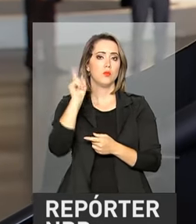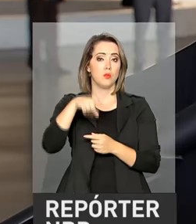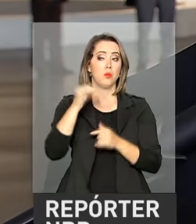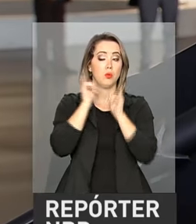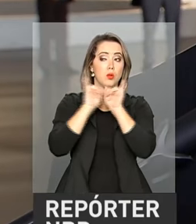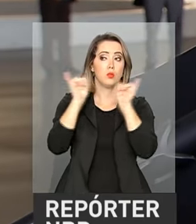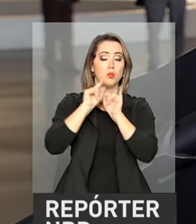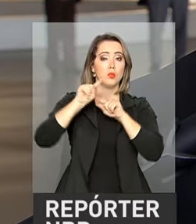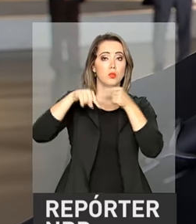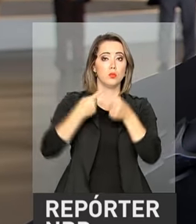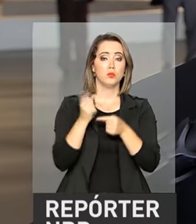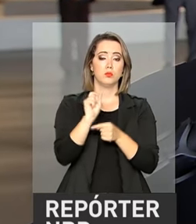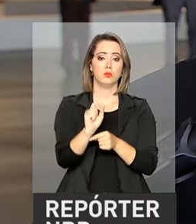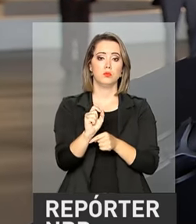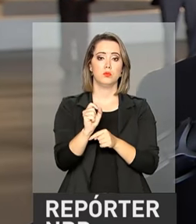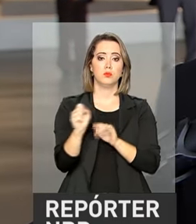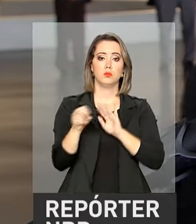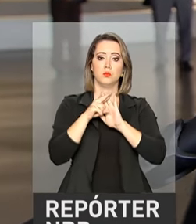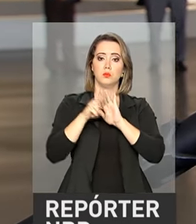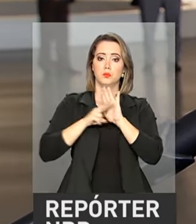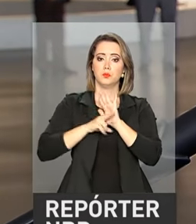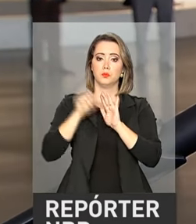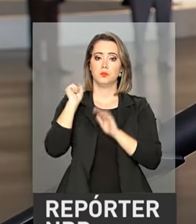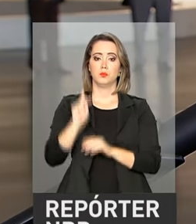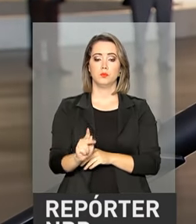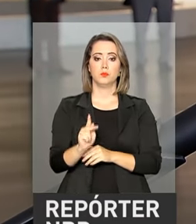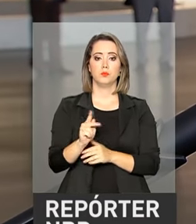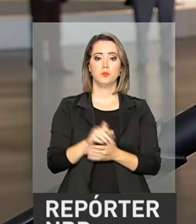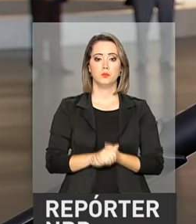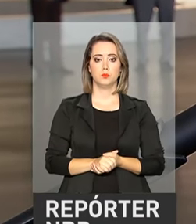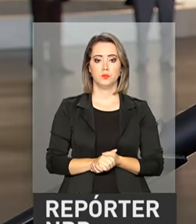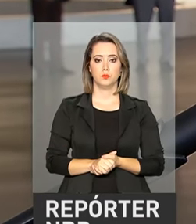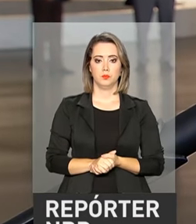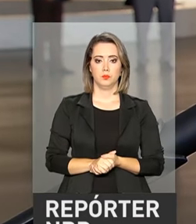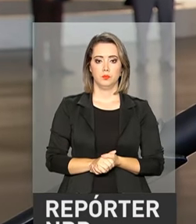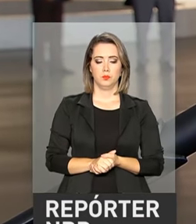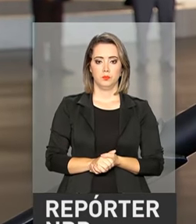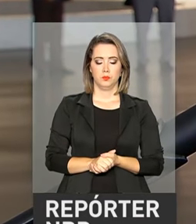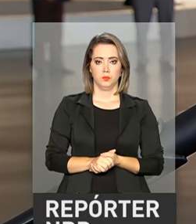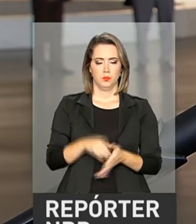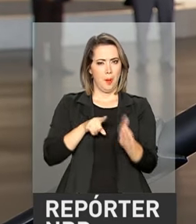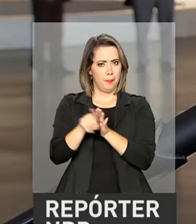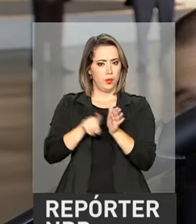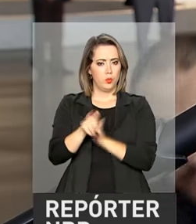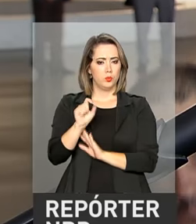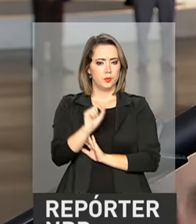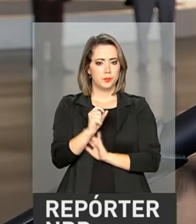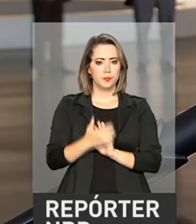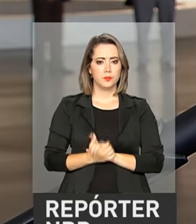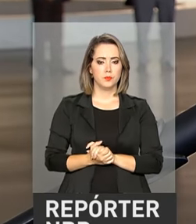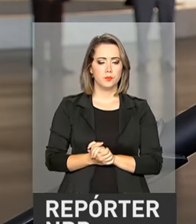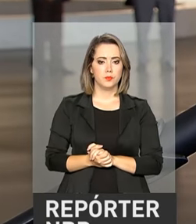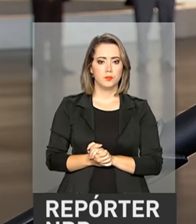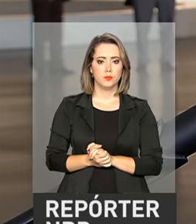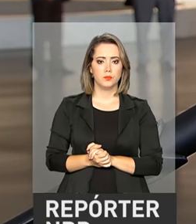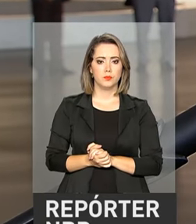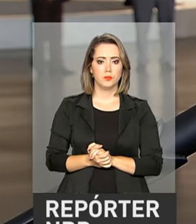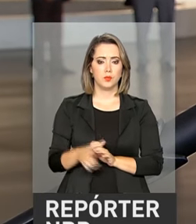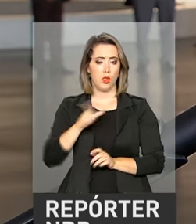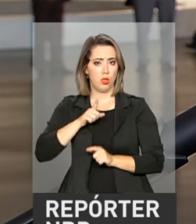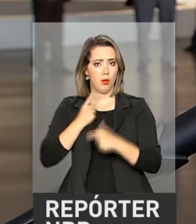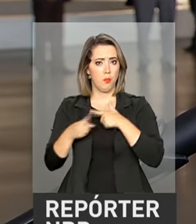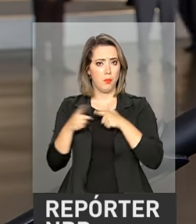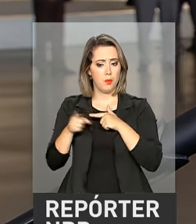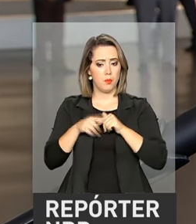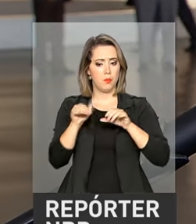reforma da Previdência. Né? Né? Já acabou atrasando um pouco, né, presidente? Por conta desses problemas do Congresso